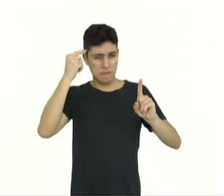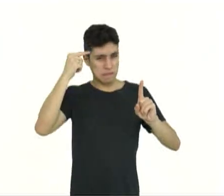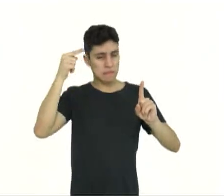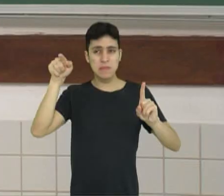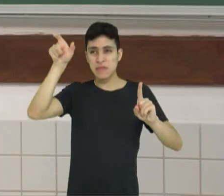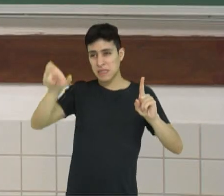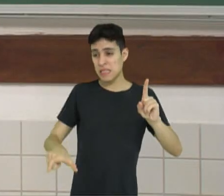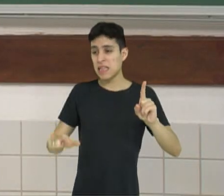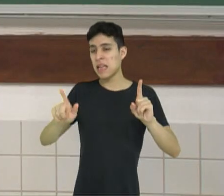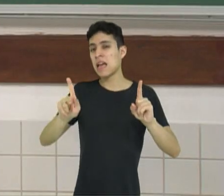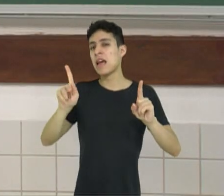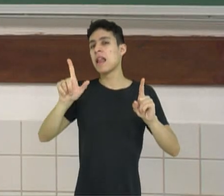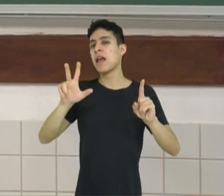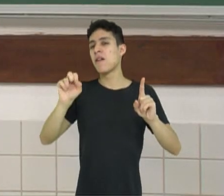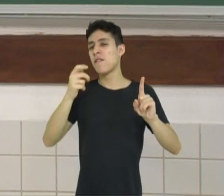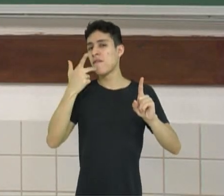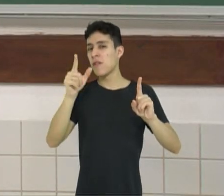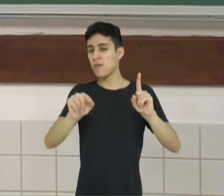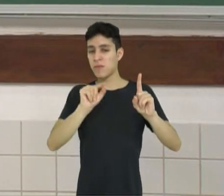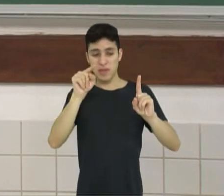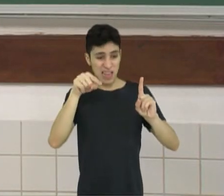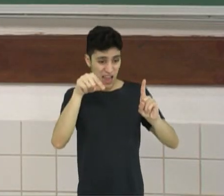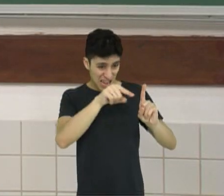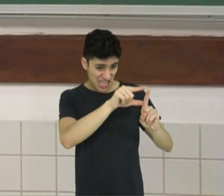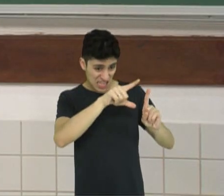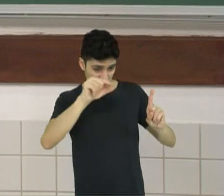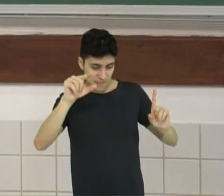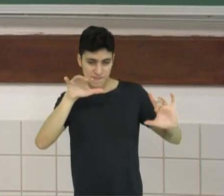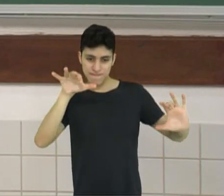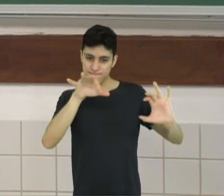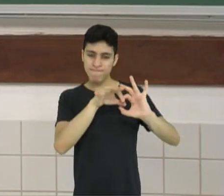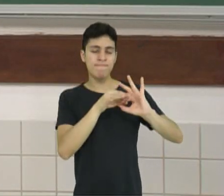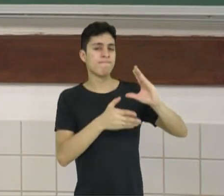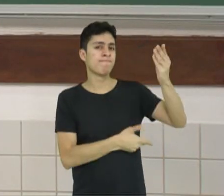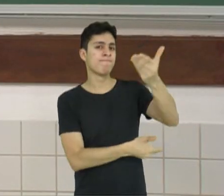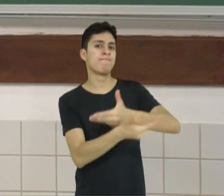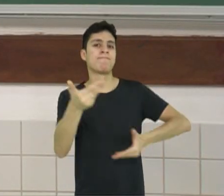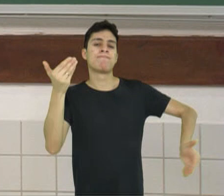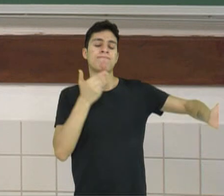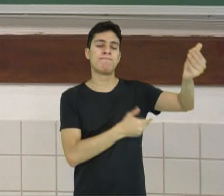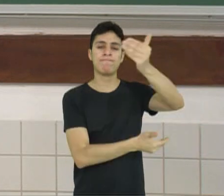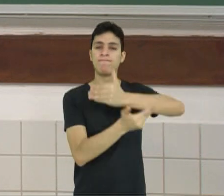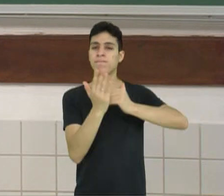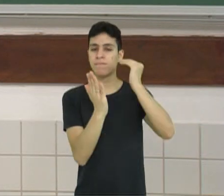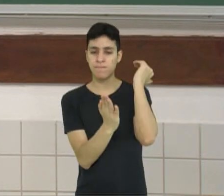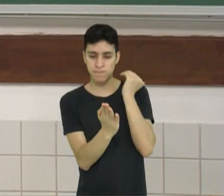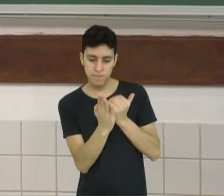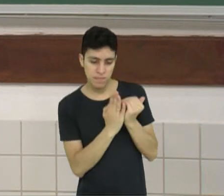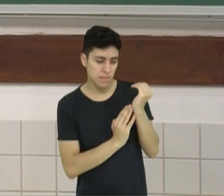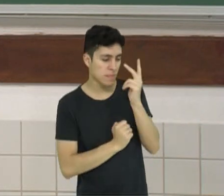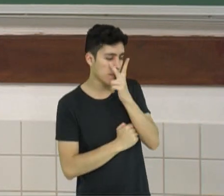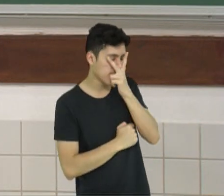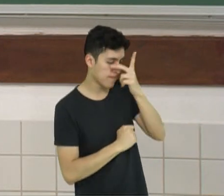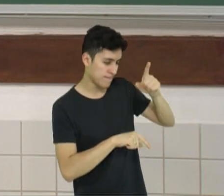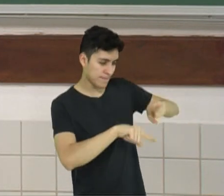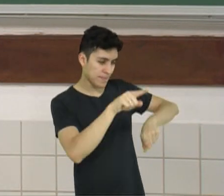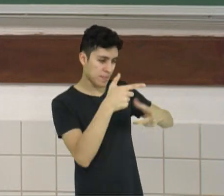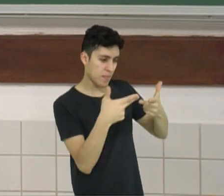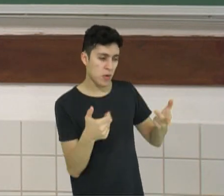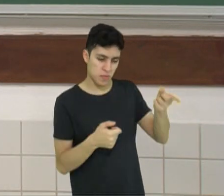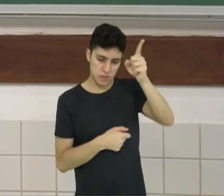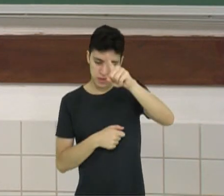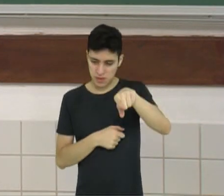Klaus considera a quarta revolução a união, a interação de todos esses produtos e essas